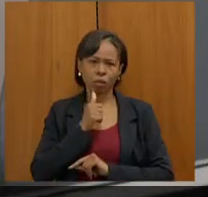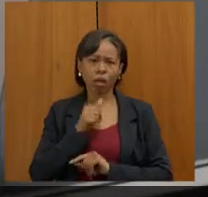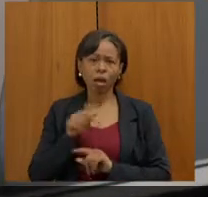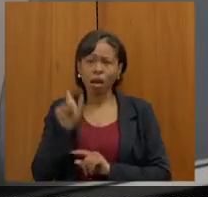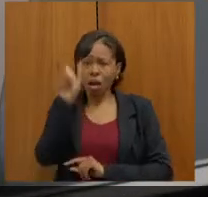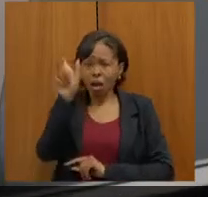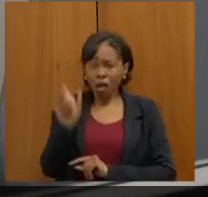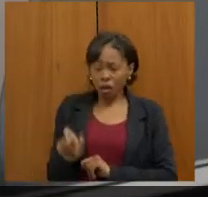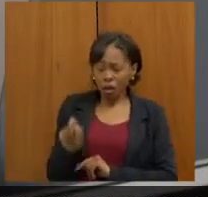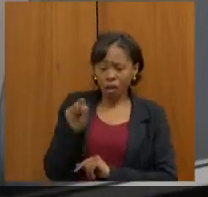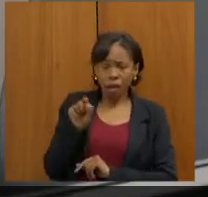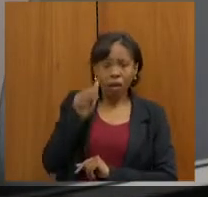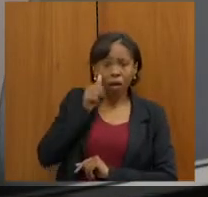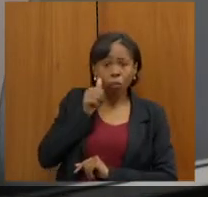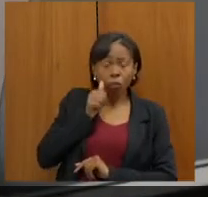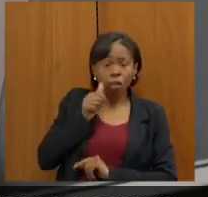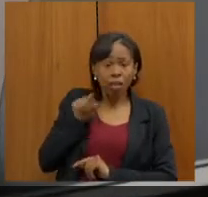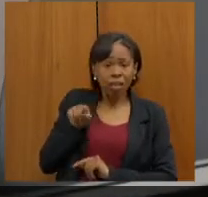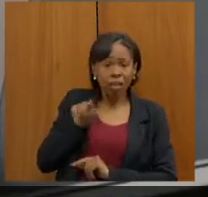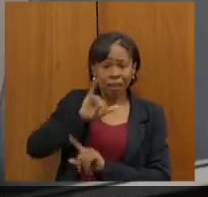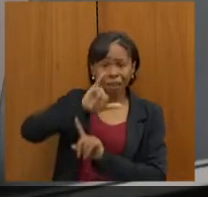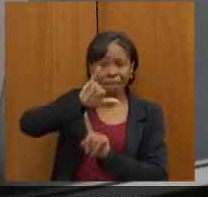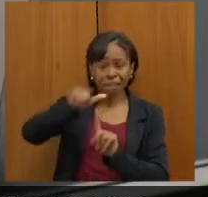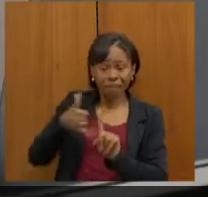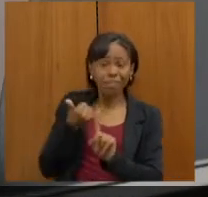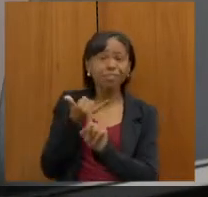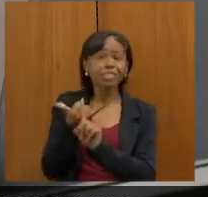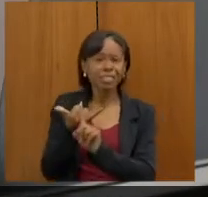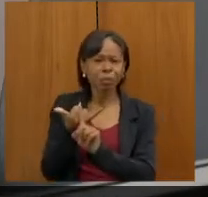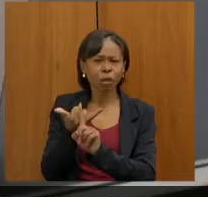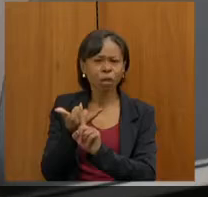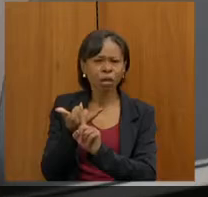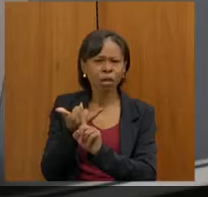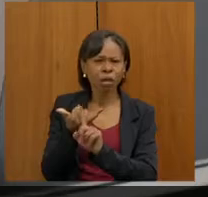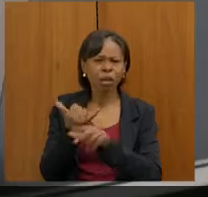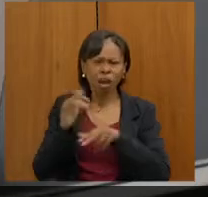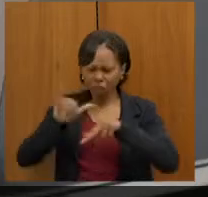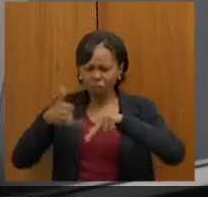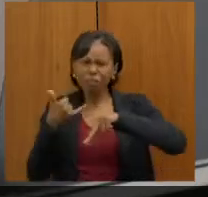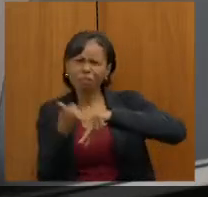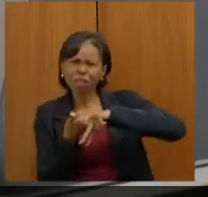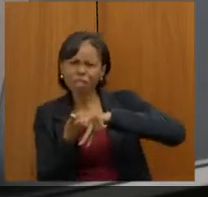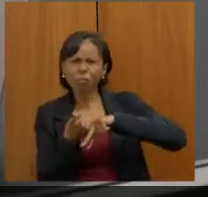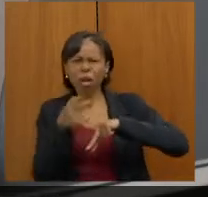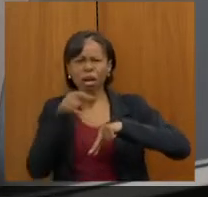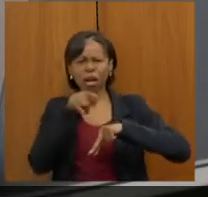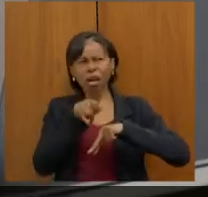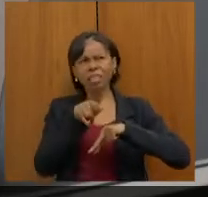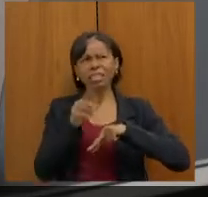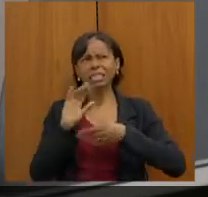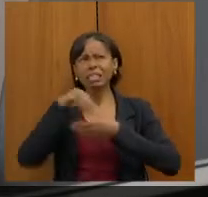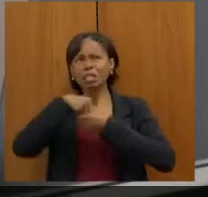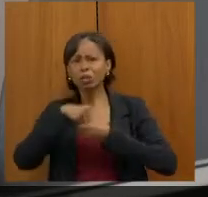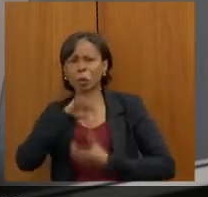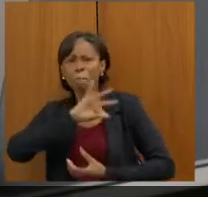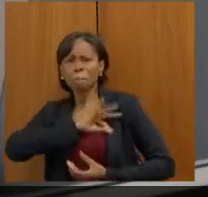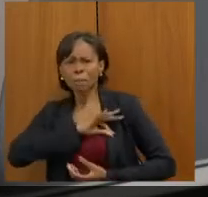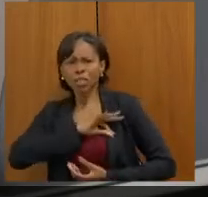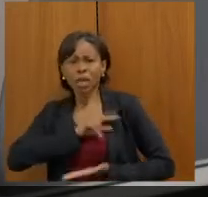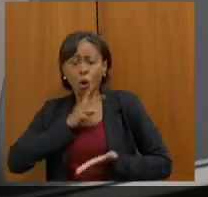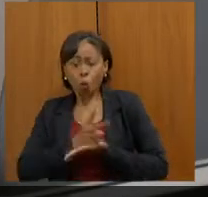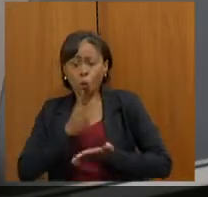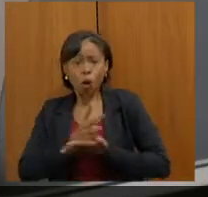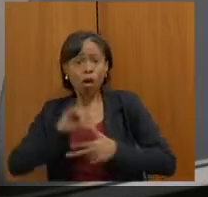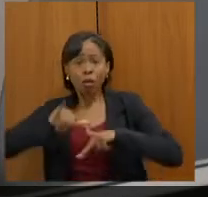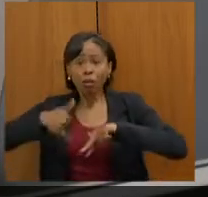vítima novamente na delegacia você está também contribuindo e aceitando de alguma forma que